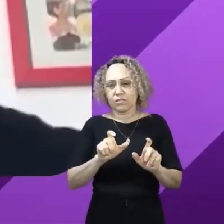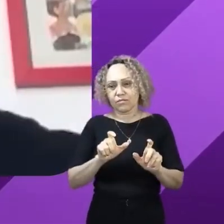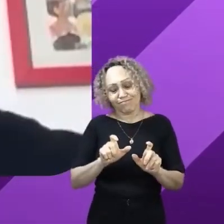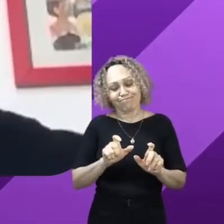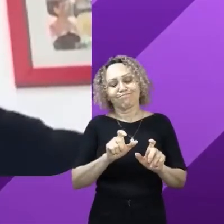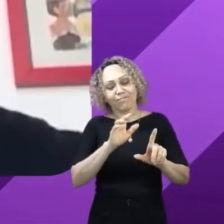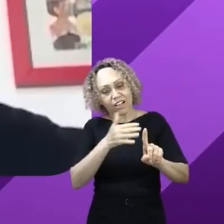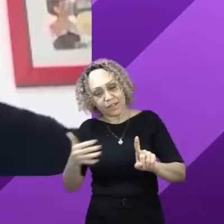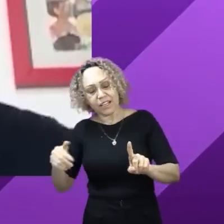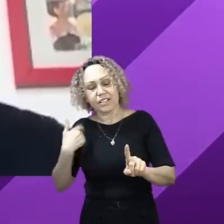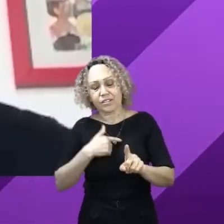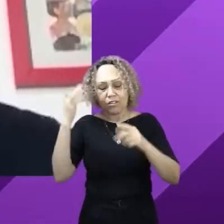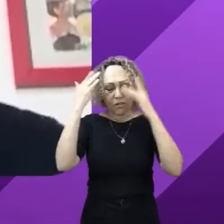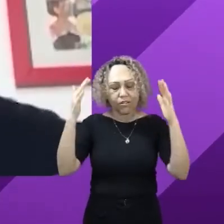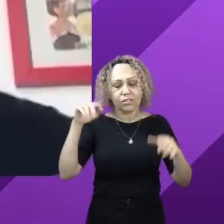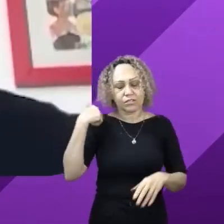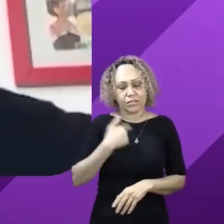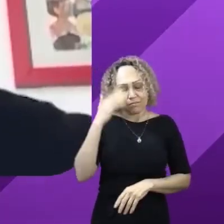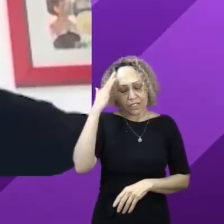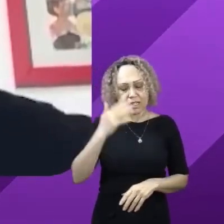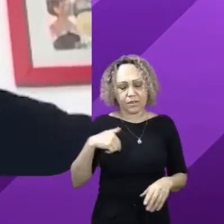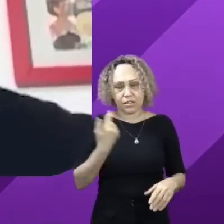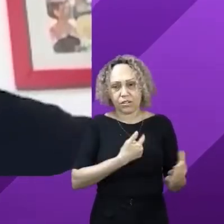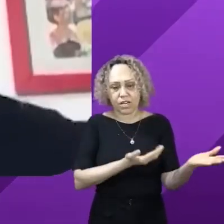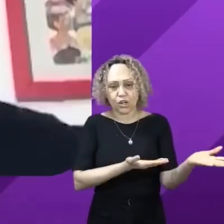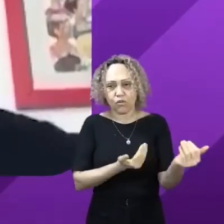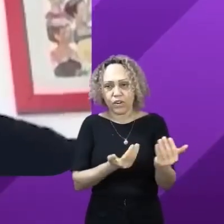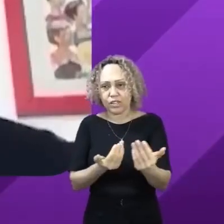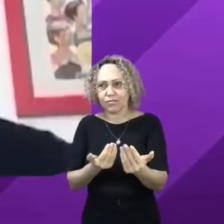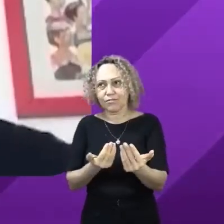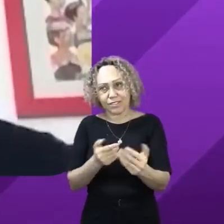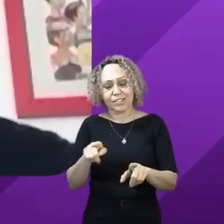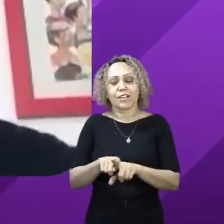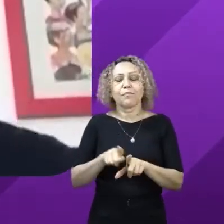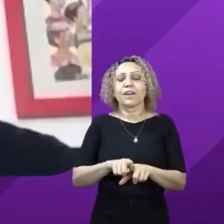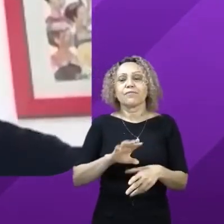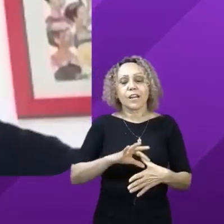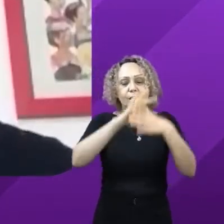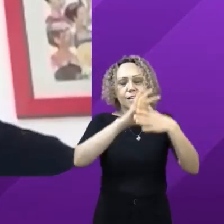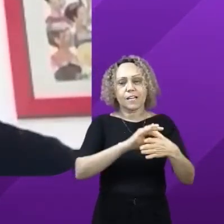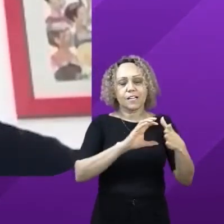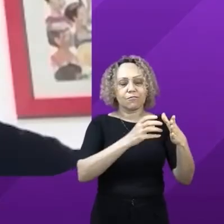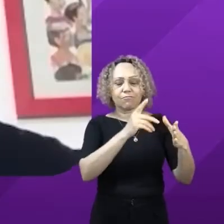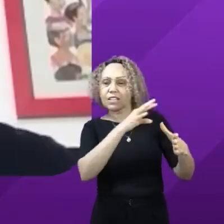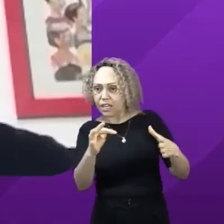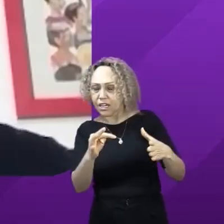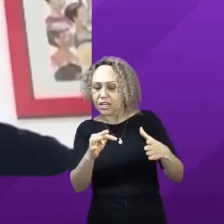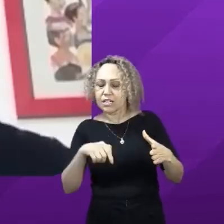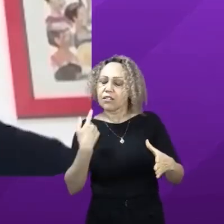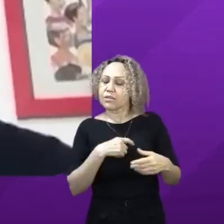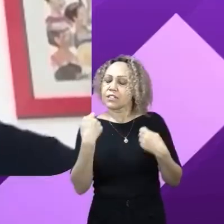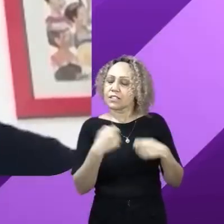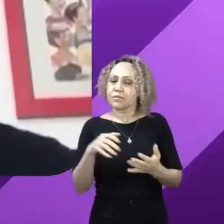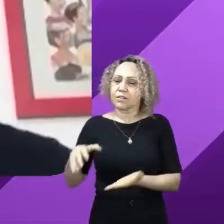porque entendemos que a nossa juventude vai um dia comandar esse partido e precisamos de cada uma dessas